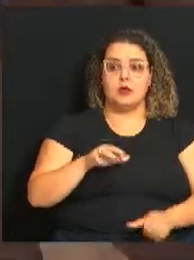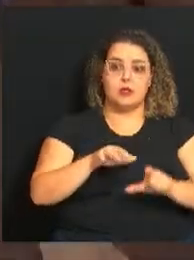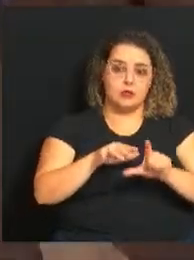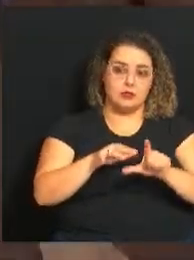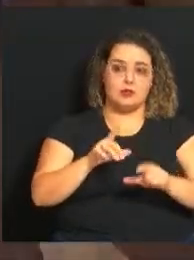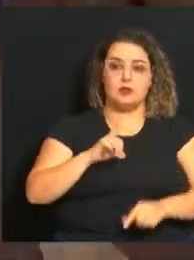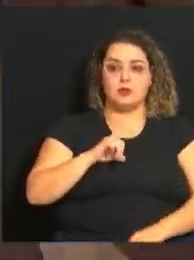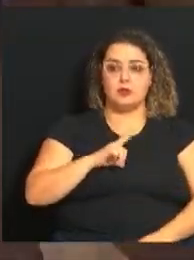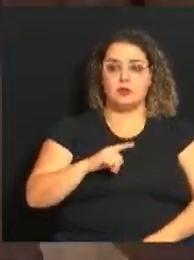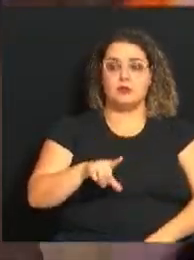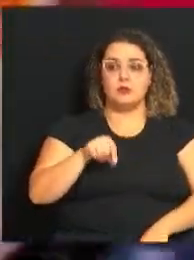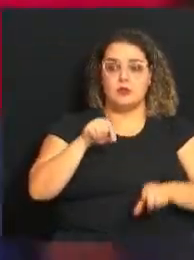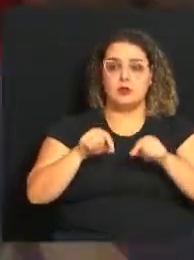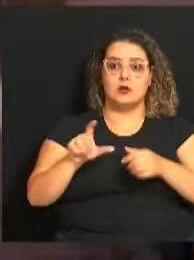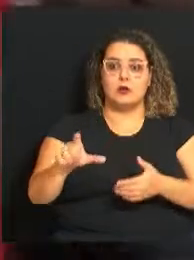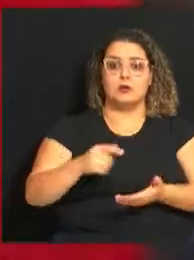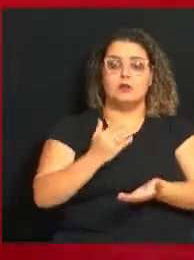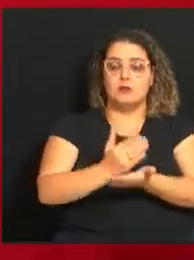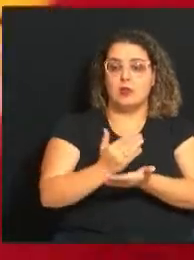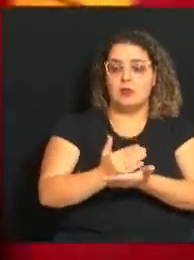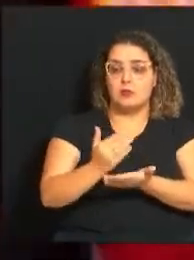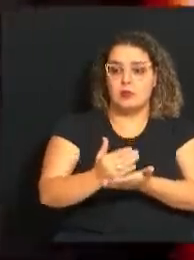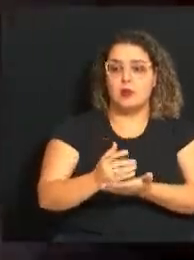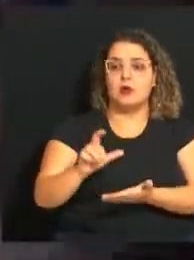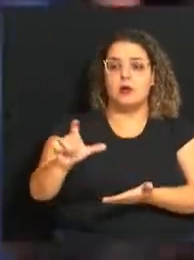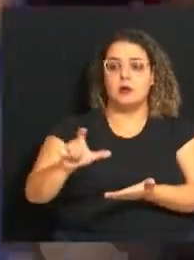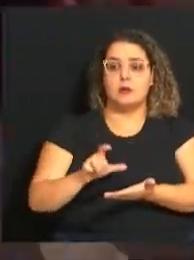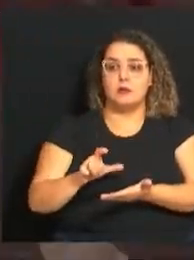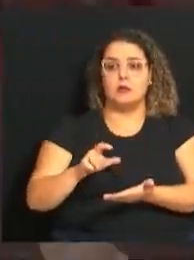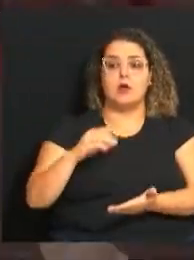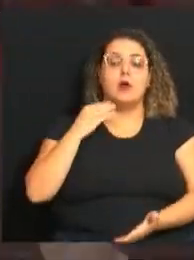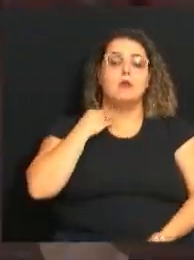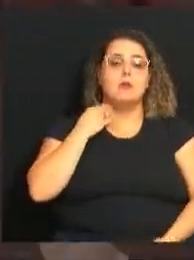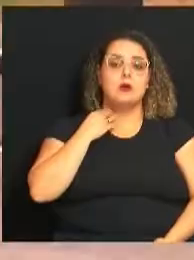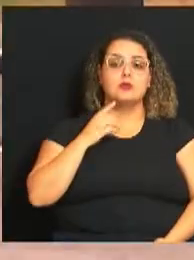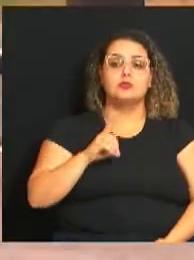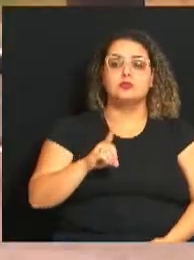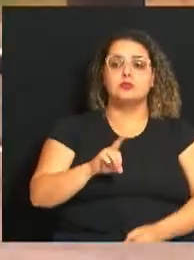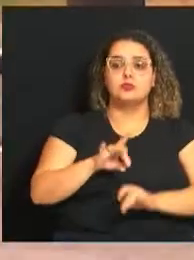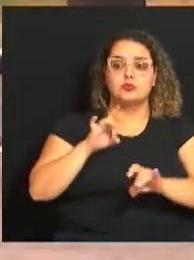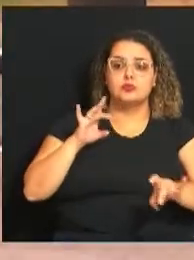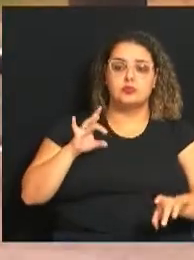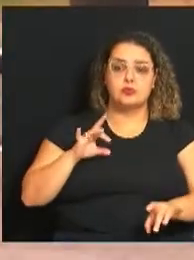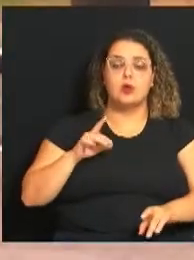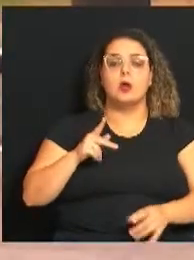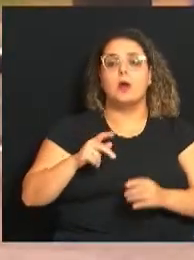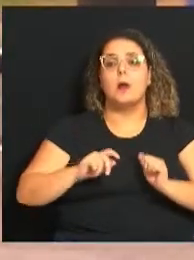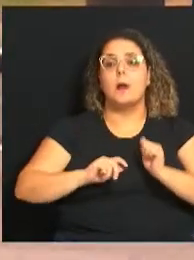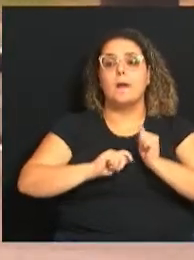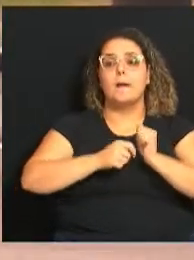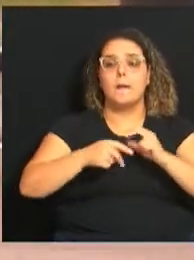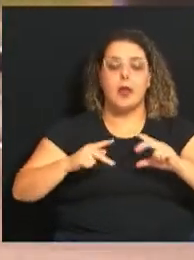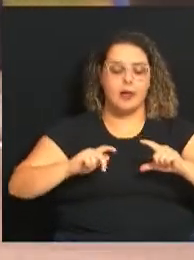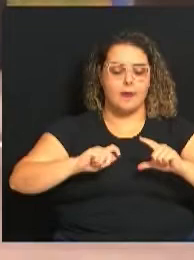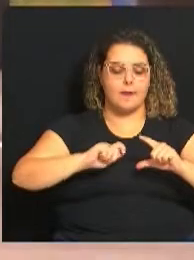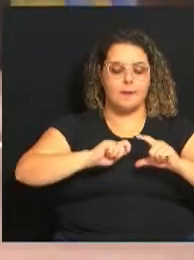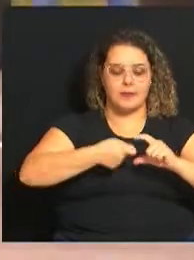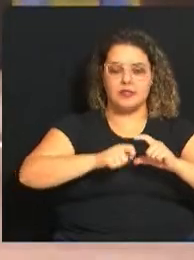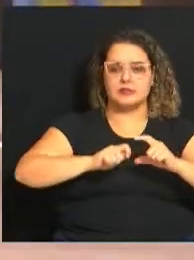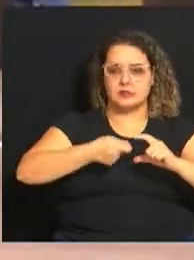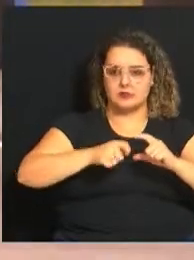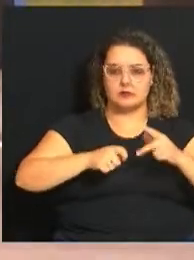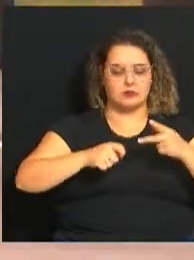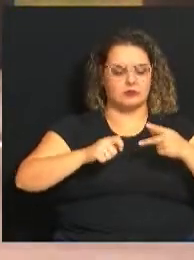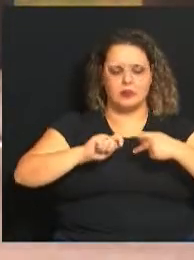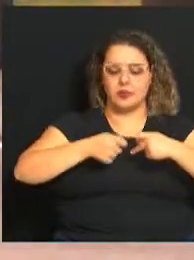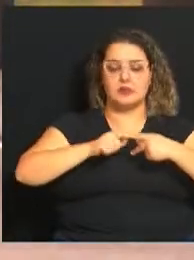como opções cartão de crédito, cartão de banco digital, Pix e ainda a NFC, que é um sistema de troca